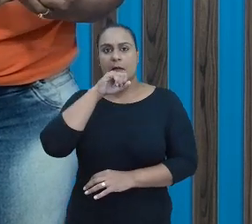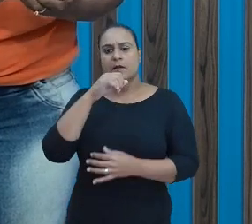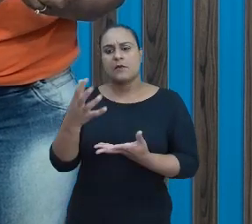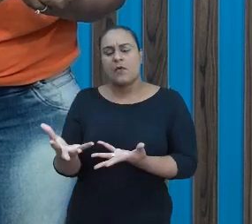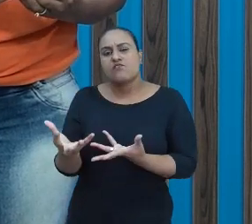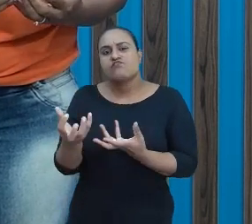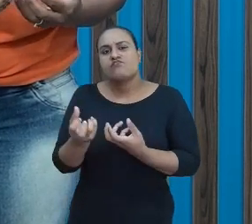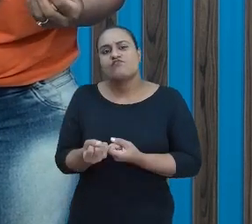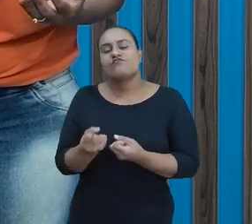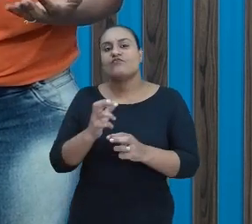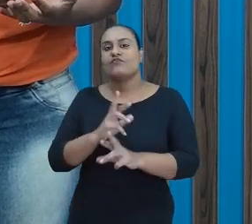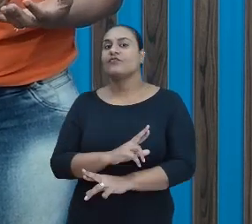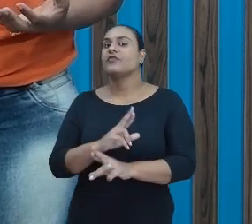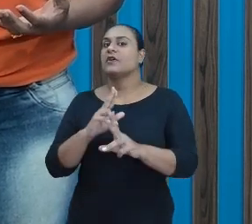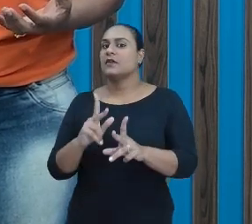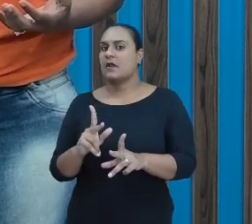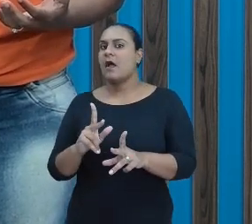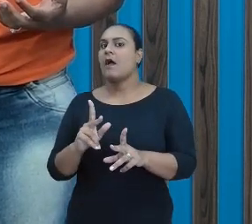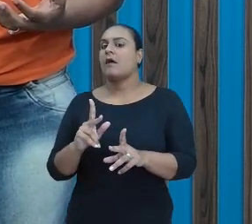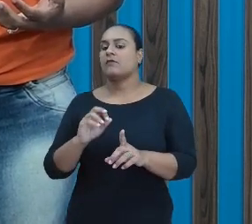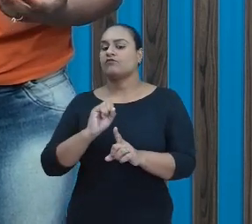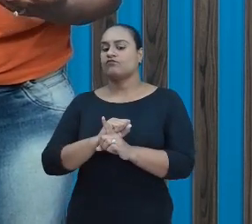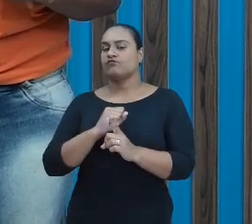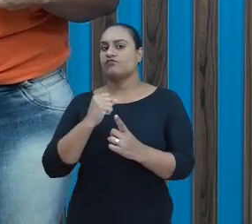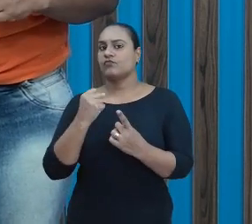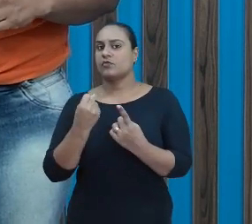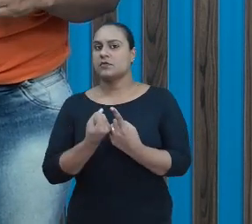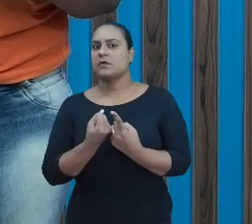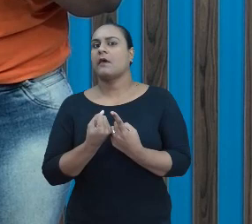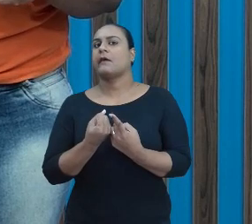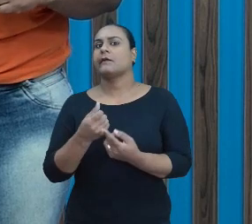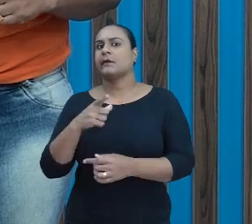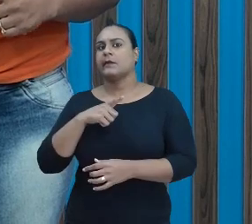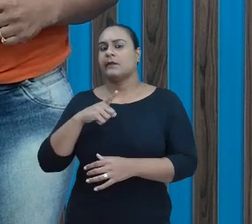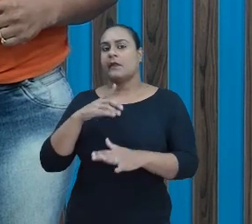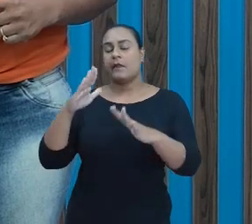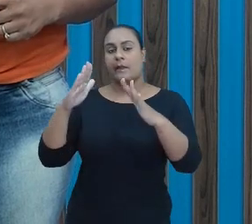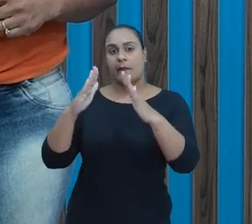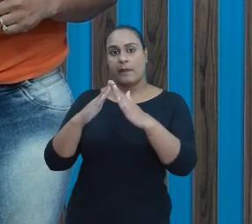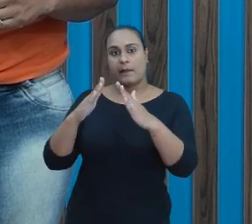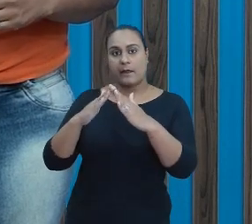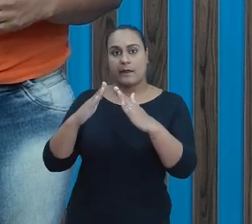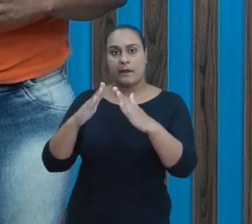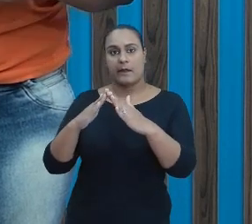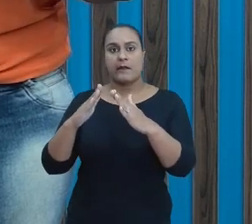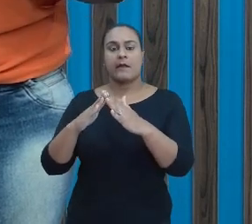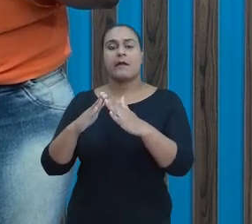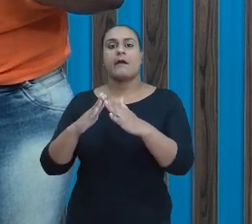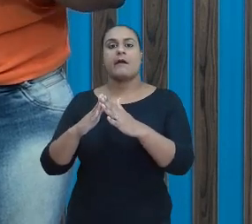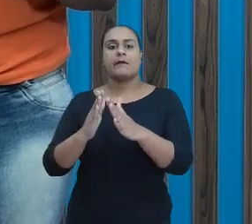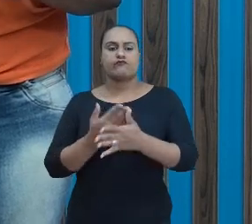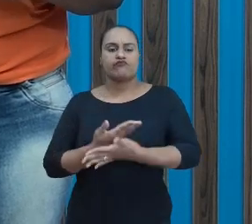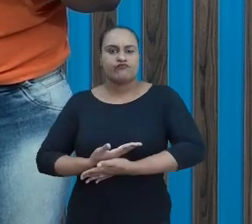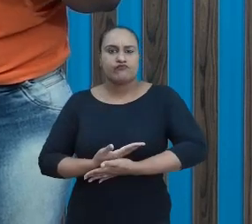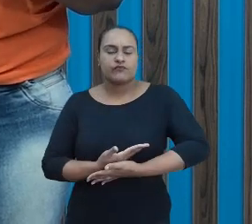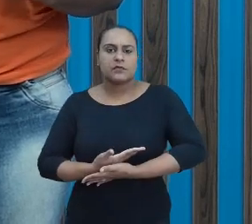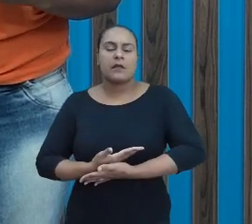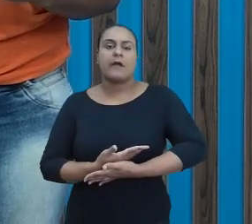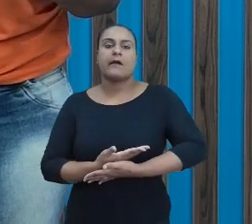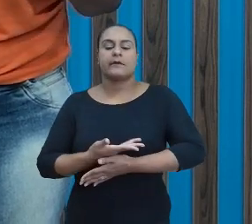acolhida, diferente desse lado social que se encontra na creche, na educação infantil, essa troca,